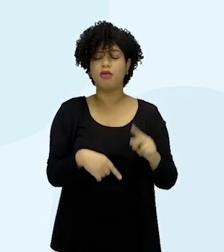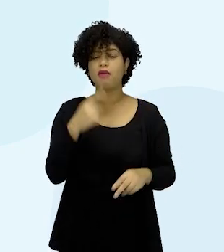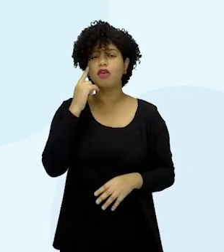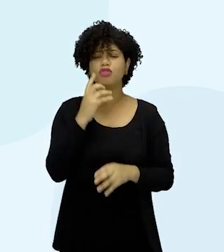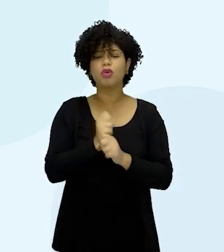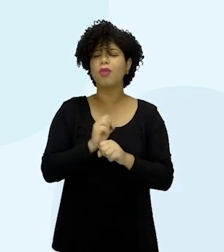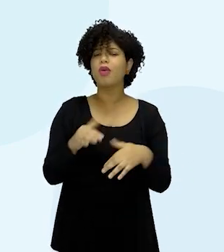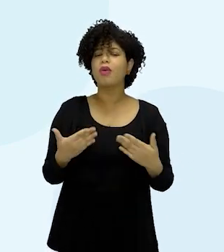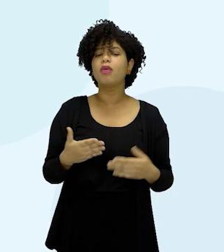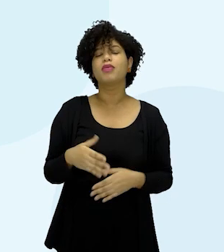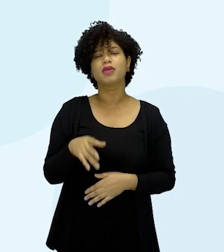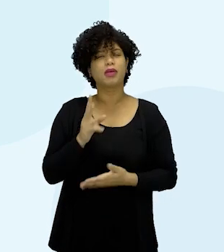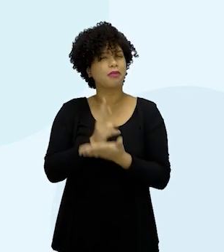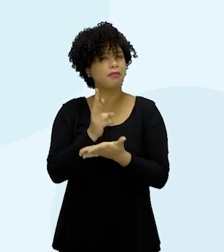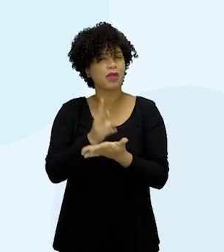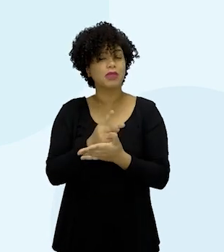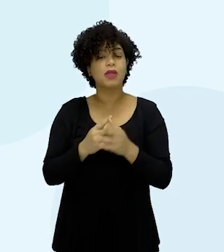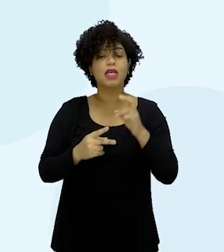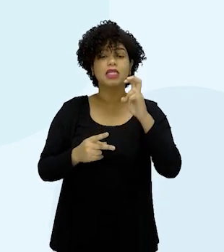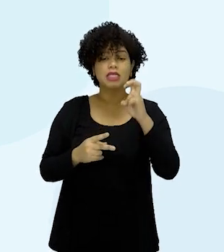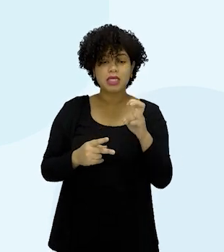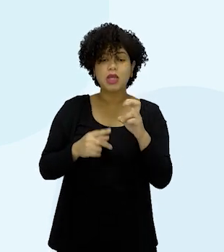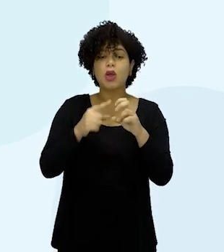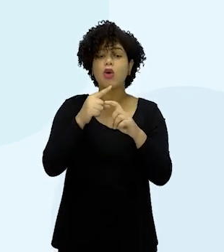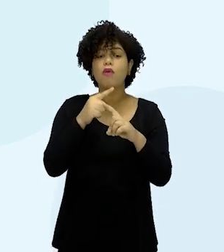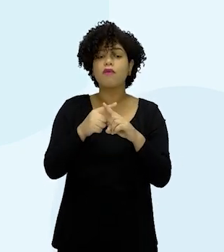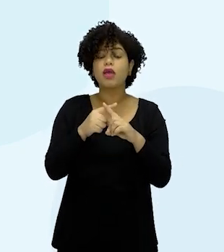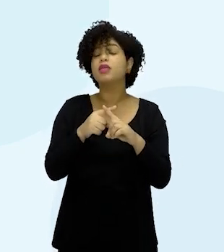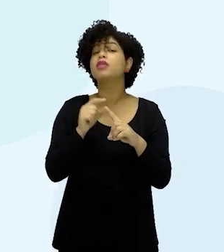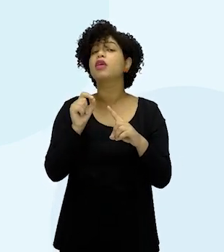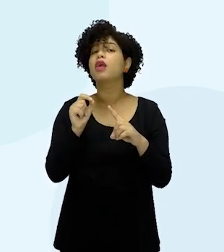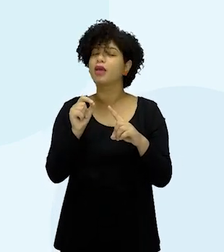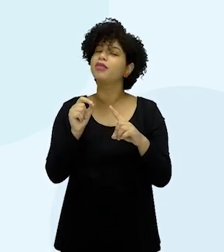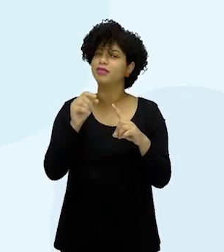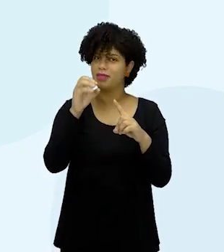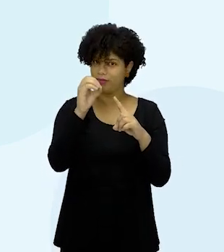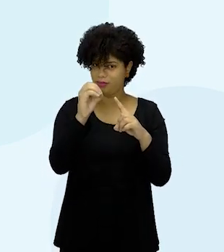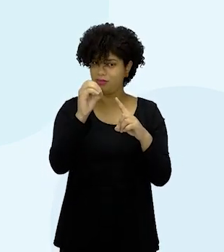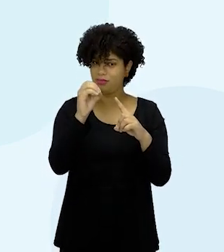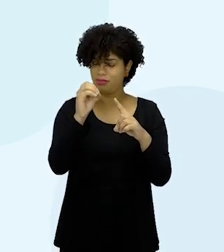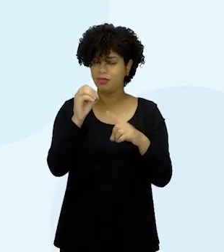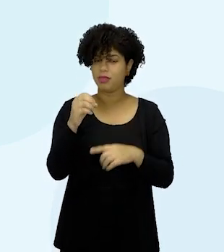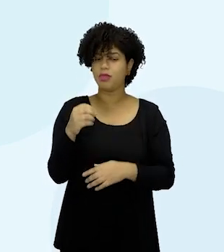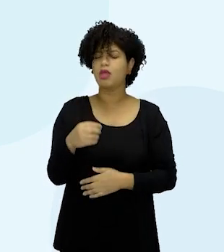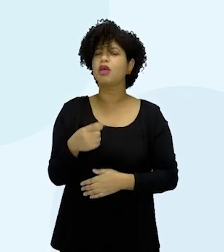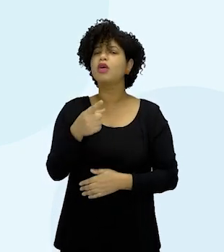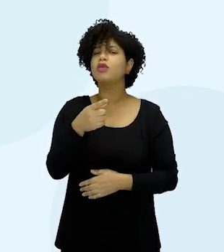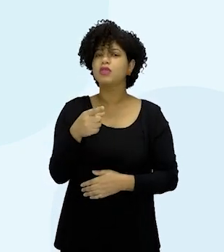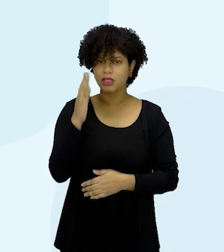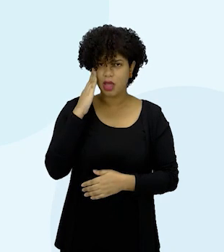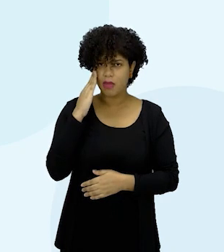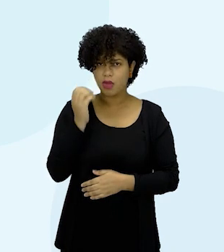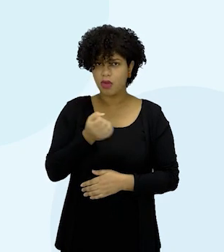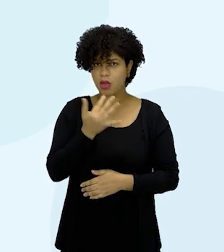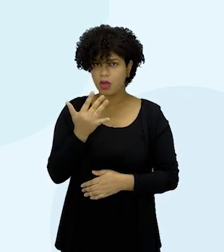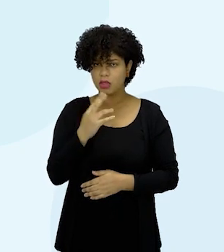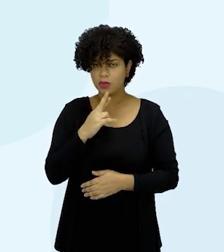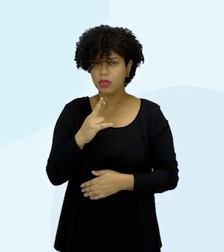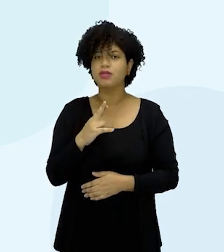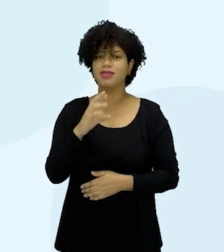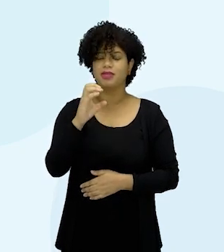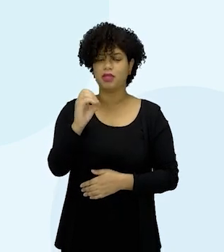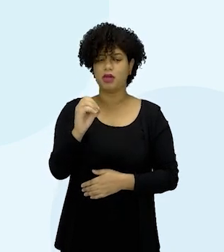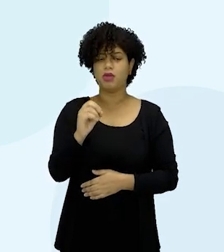mesma, 5 vezes o valor do x. Então, 5 vezes quem? 5 vezes 0. Quanto é 5 vezes 0? 0. Então, o